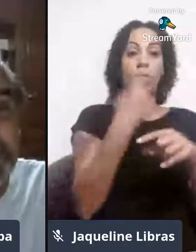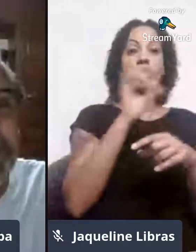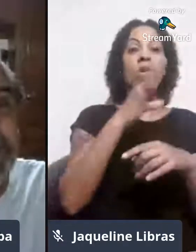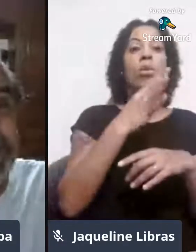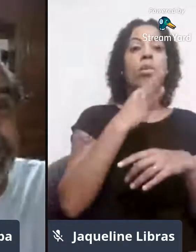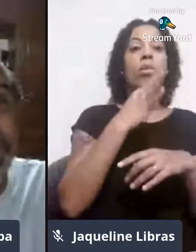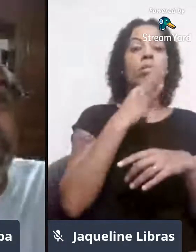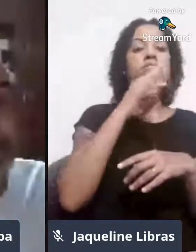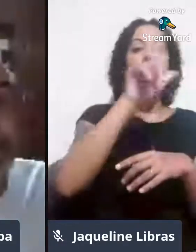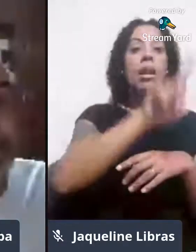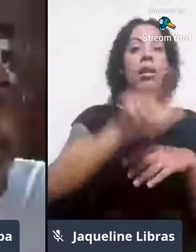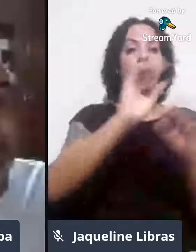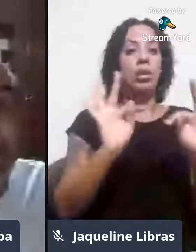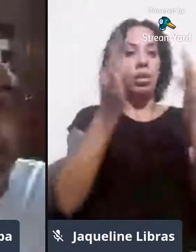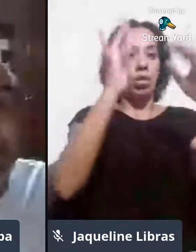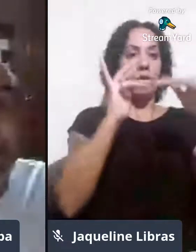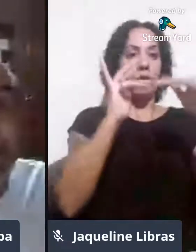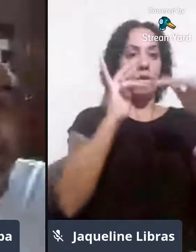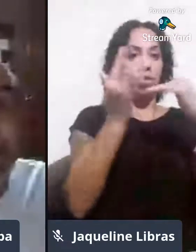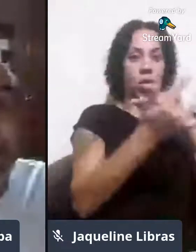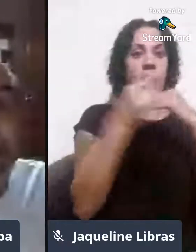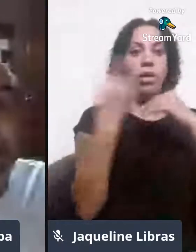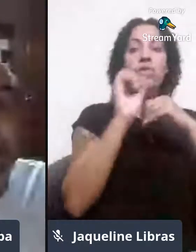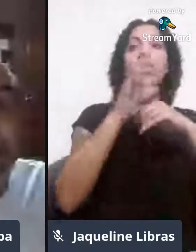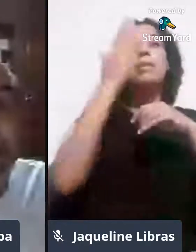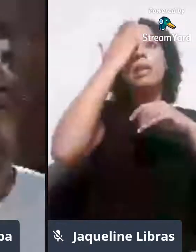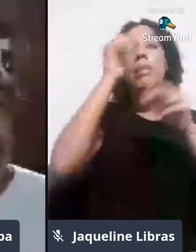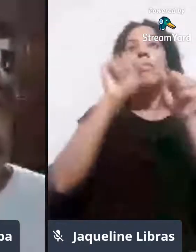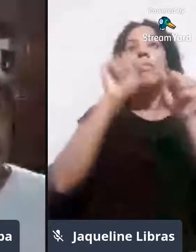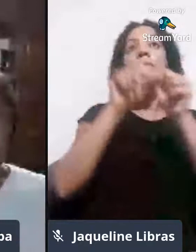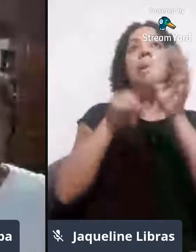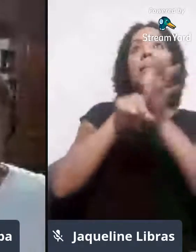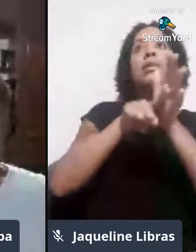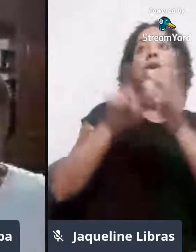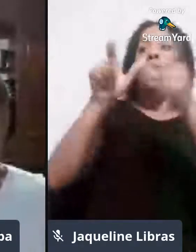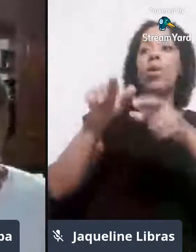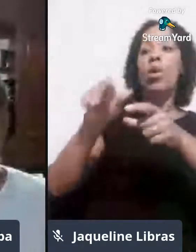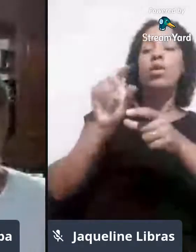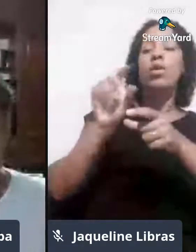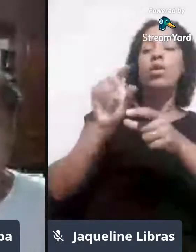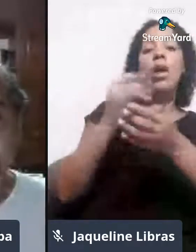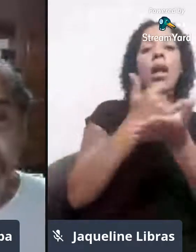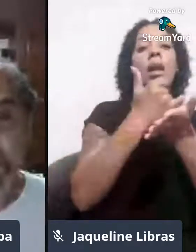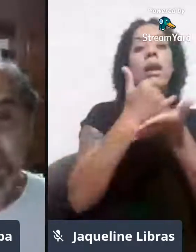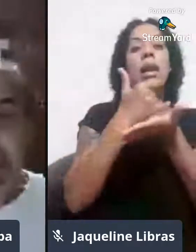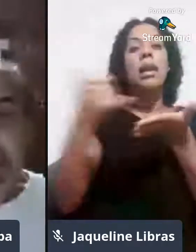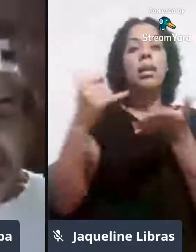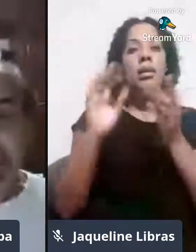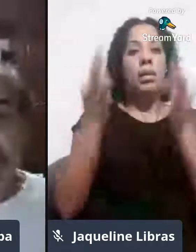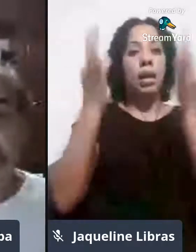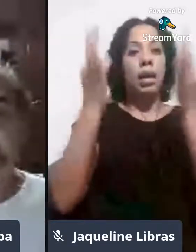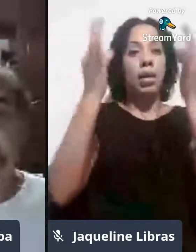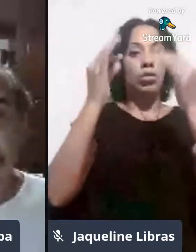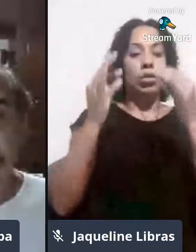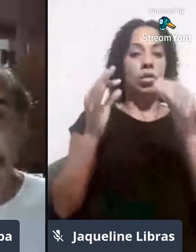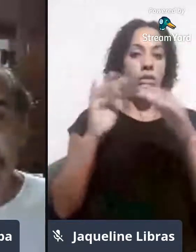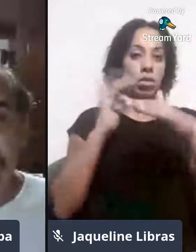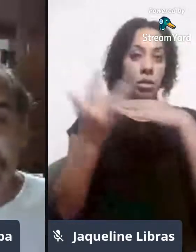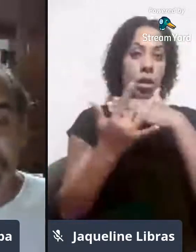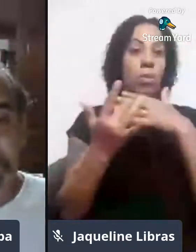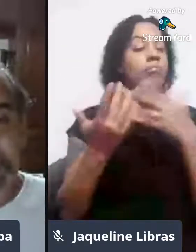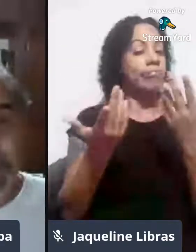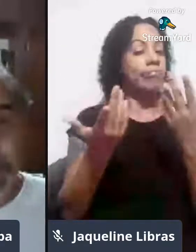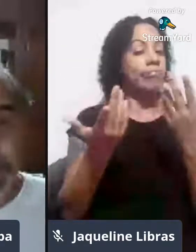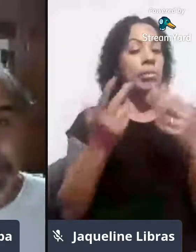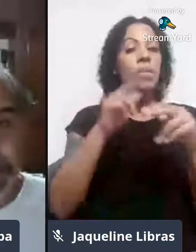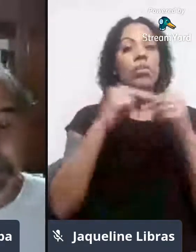pesquisa dentro daquilo ou dentro da linha de tecnologias digitais. Então, é muito importante essa iniciativa e eu espero